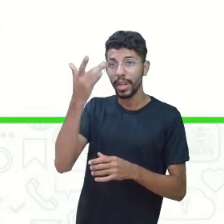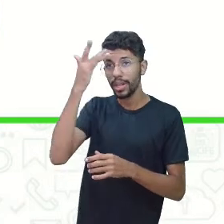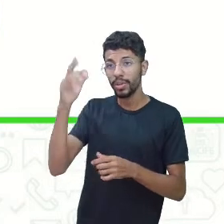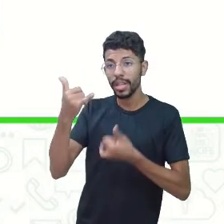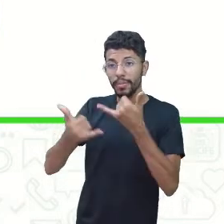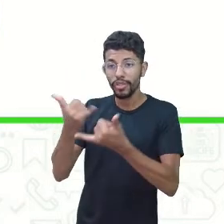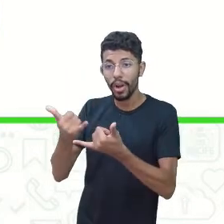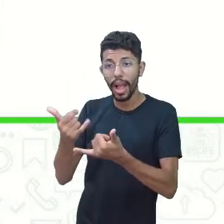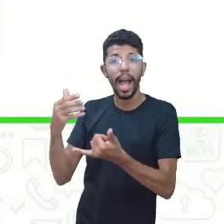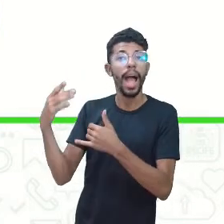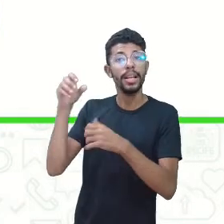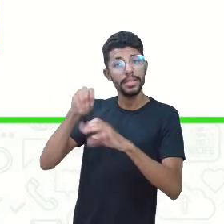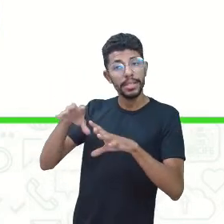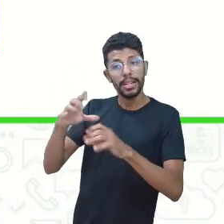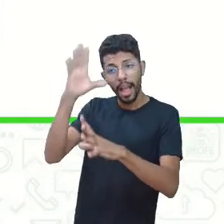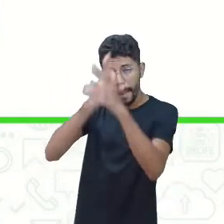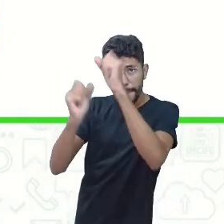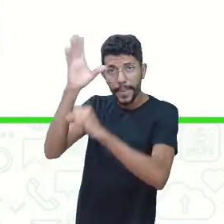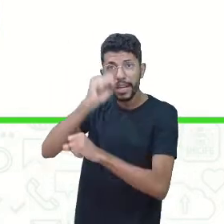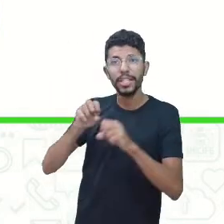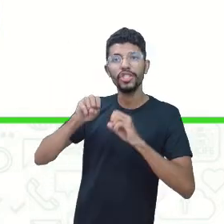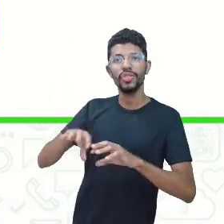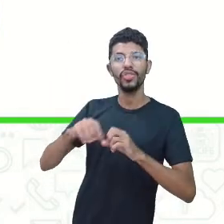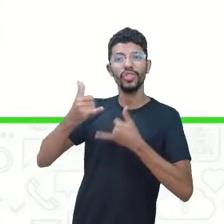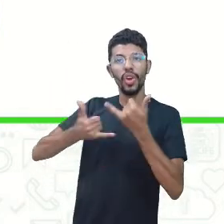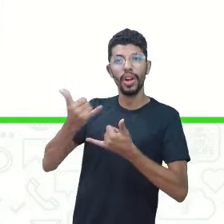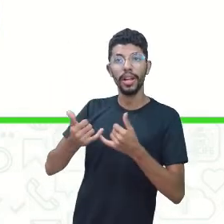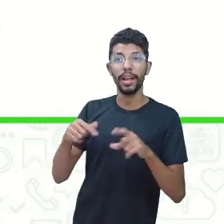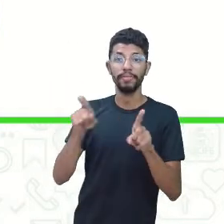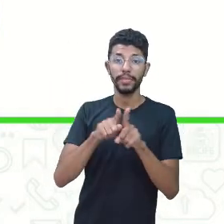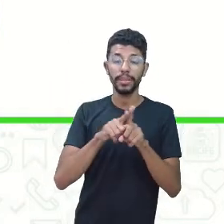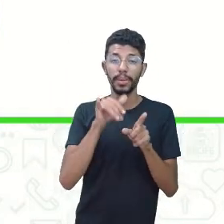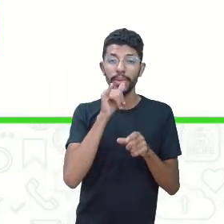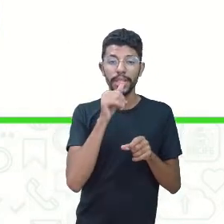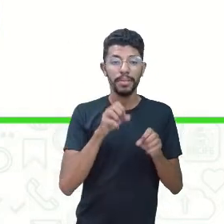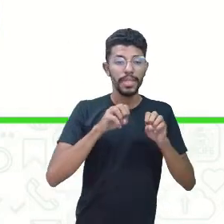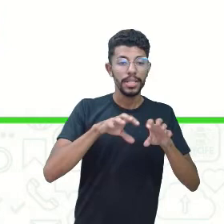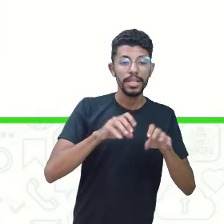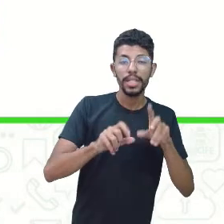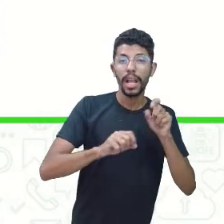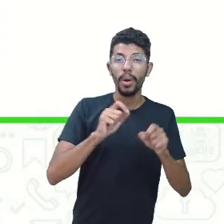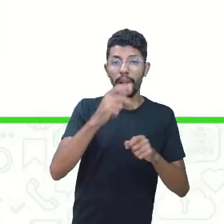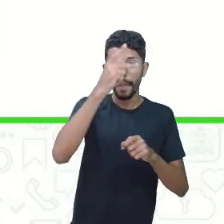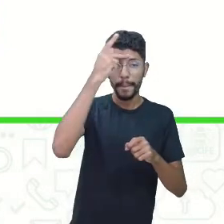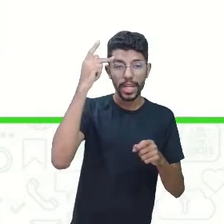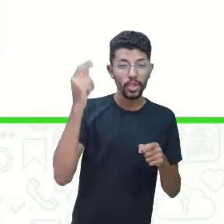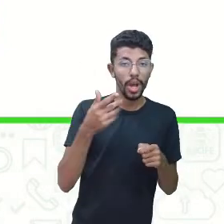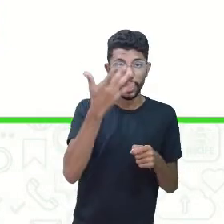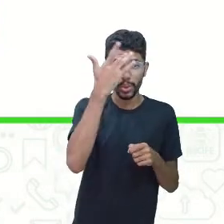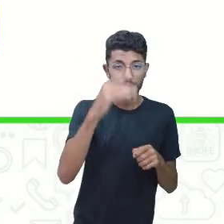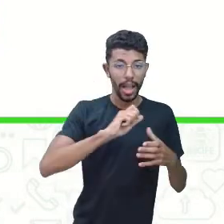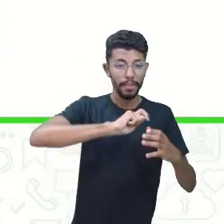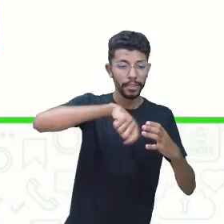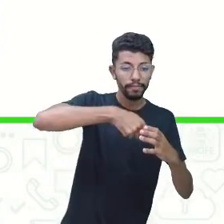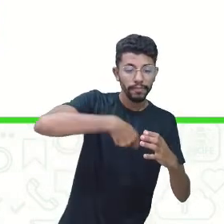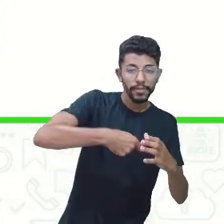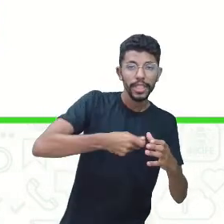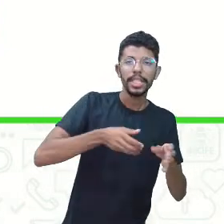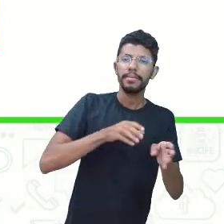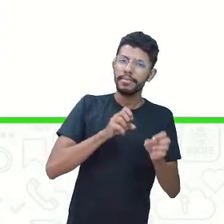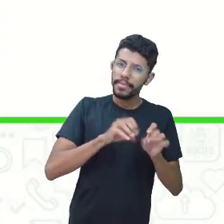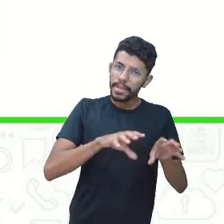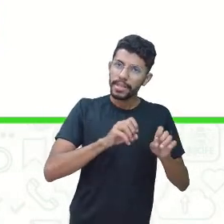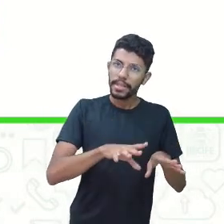a jogar. Ensinar aqueles que não sabem preparar um prato diferente, né, a preparar.